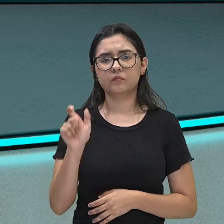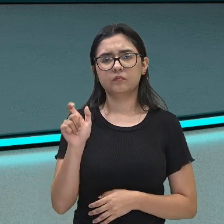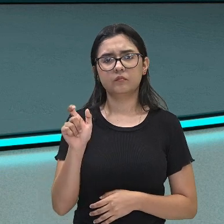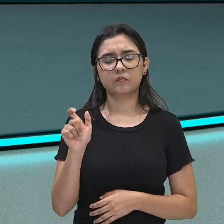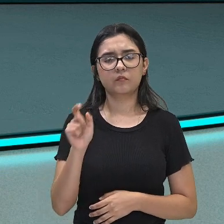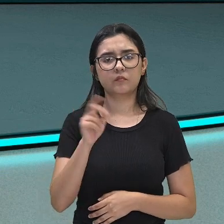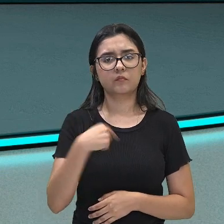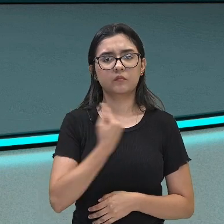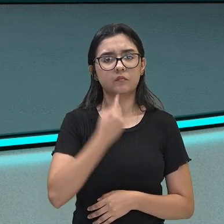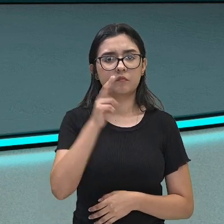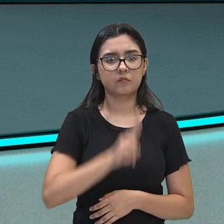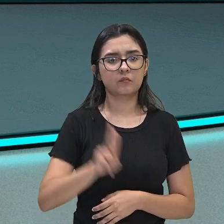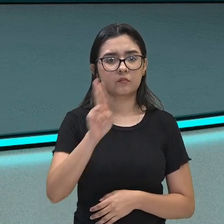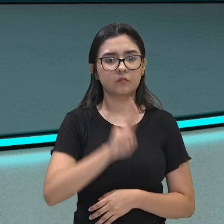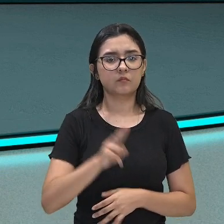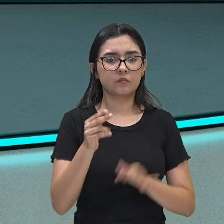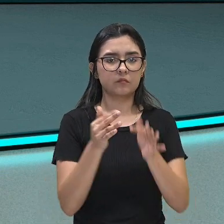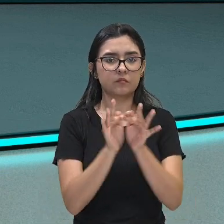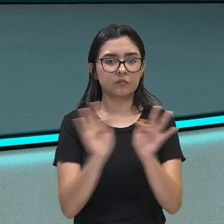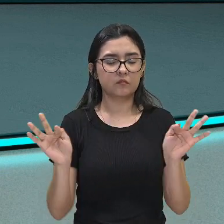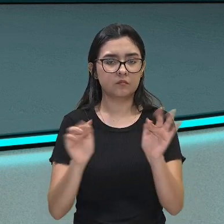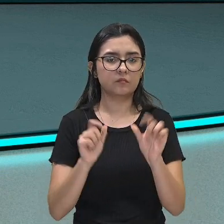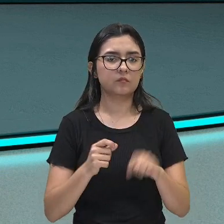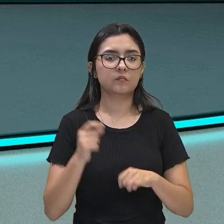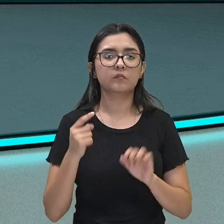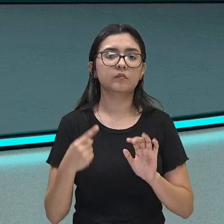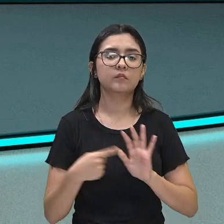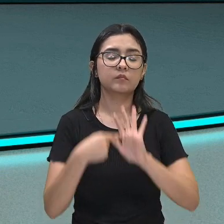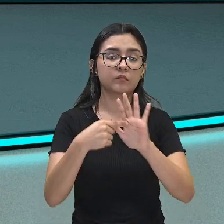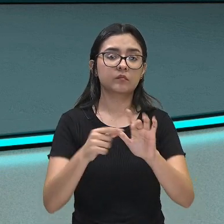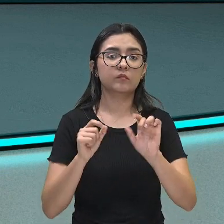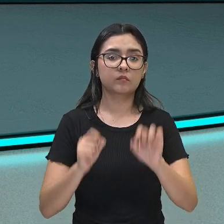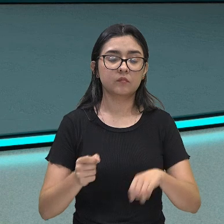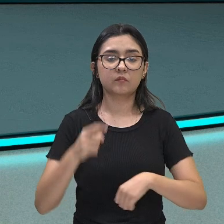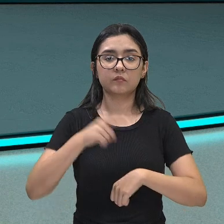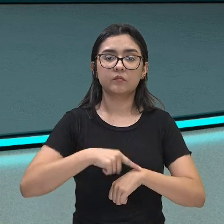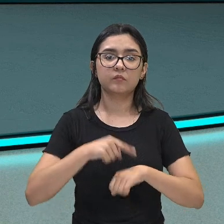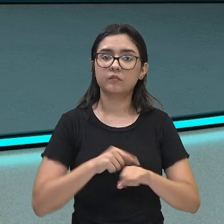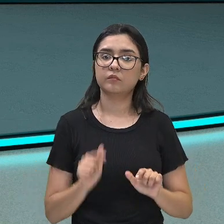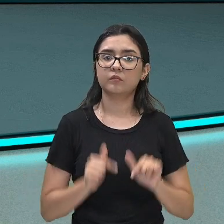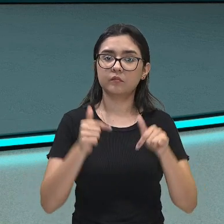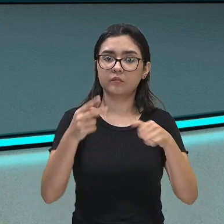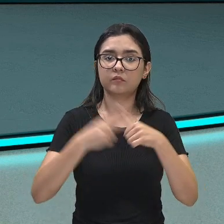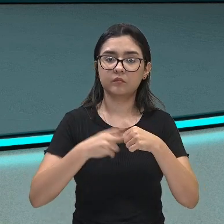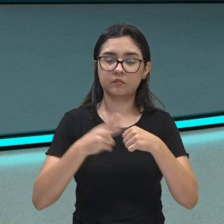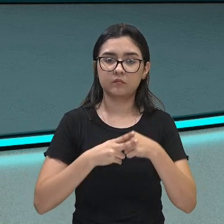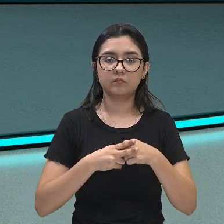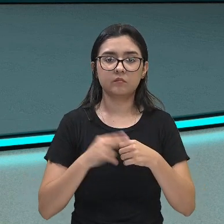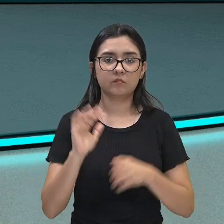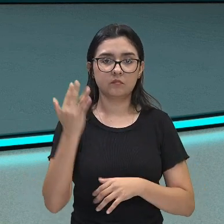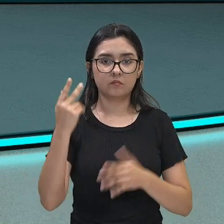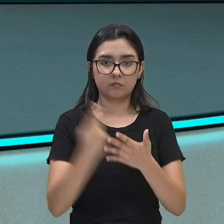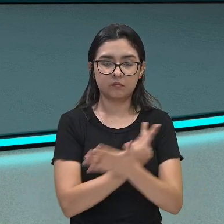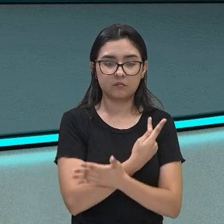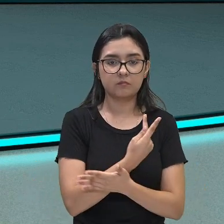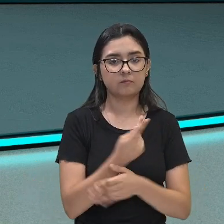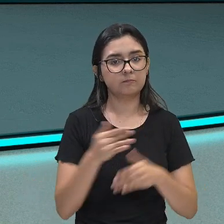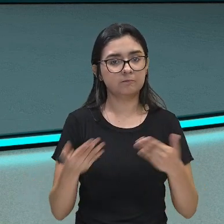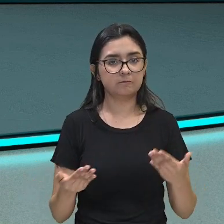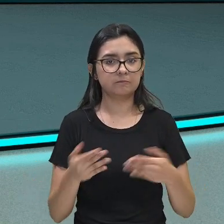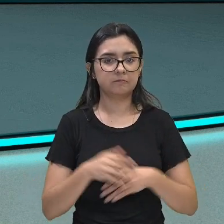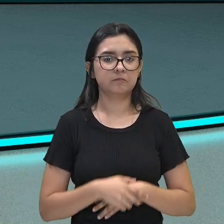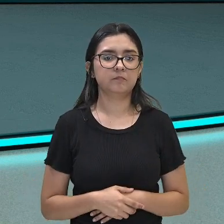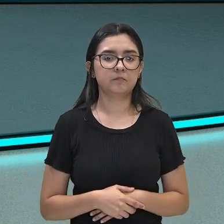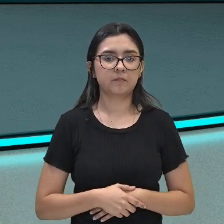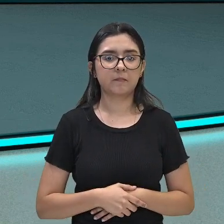gente utiliza nas orações para determinar o tempo em que a ação do verbo foi realizada. No nosso caso, en